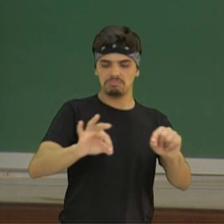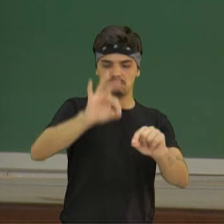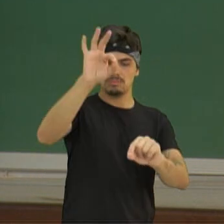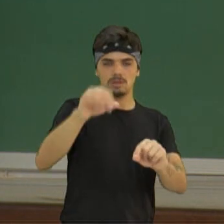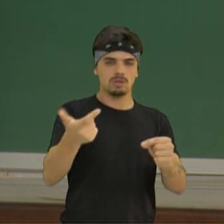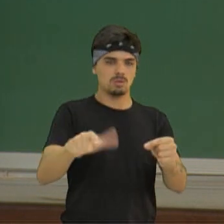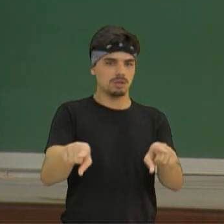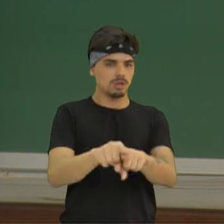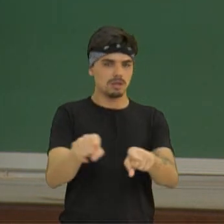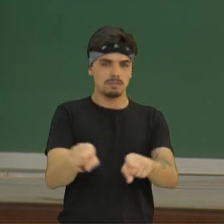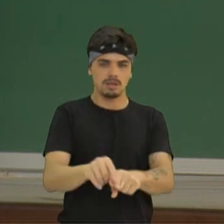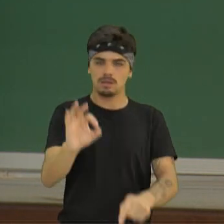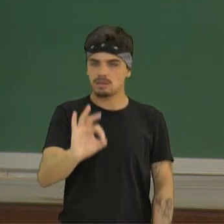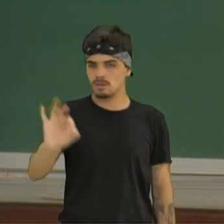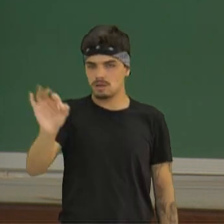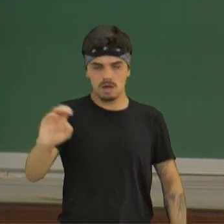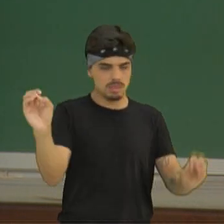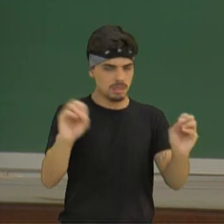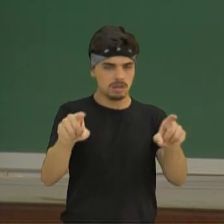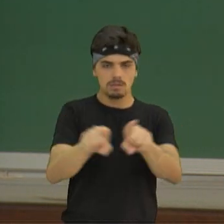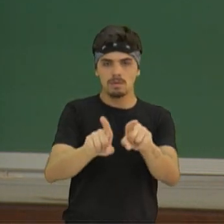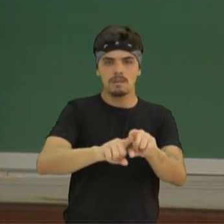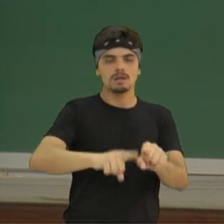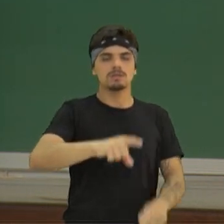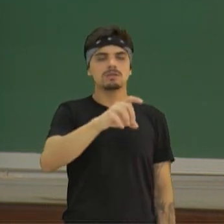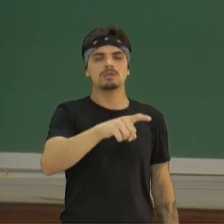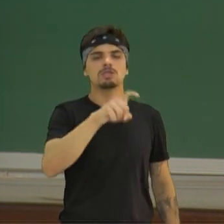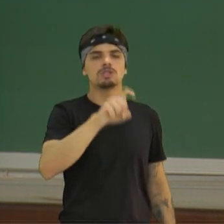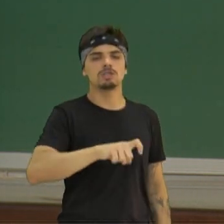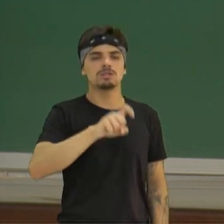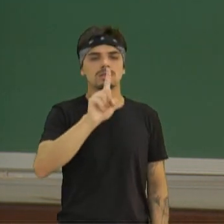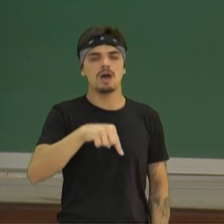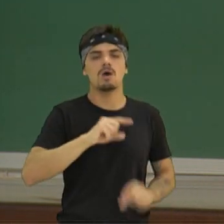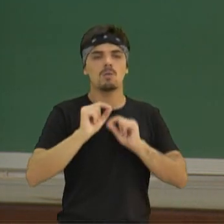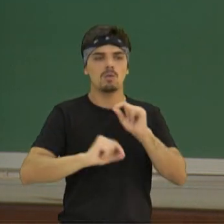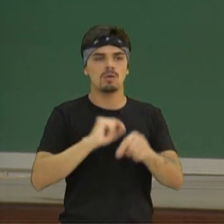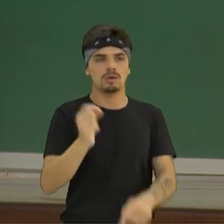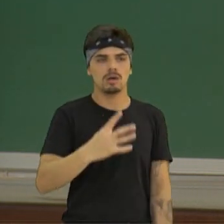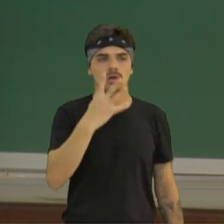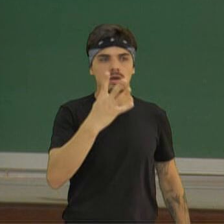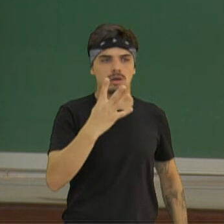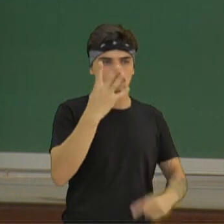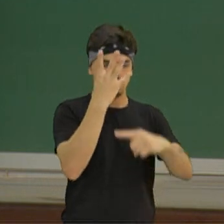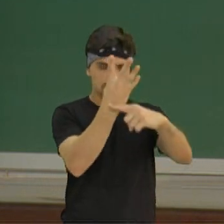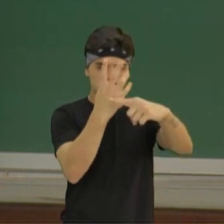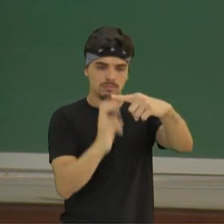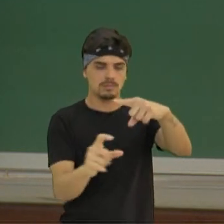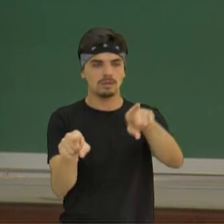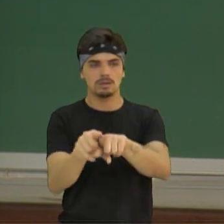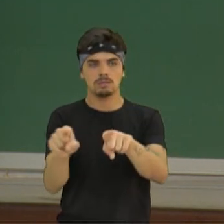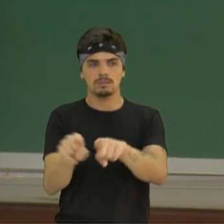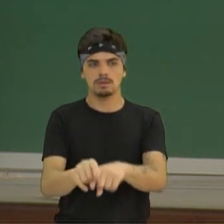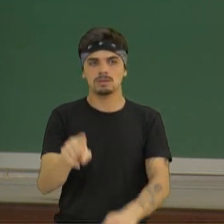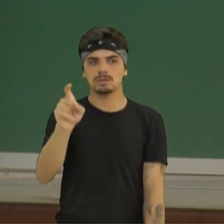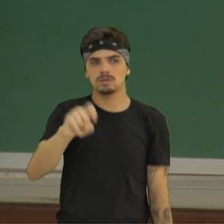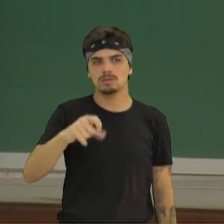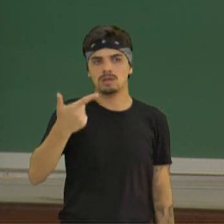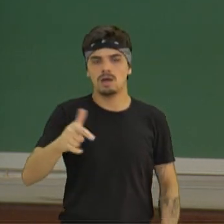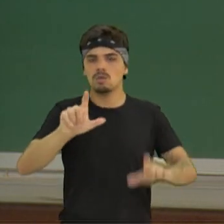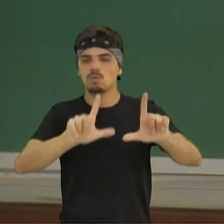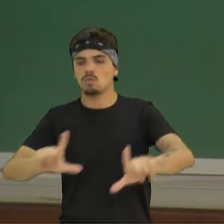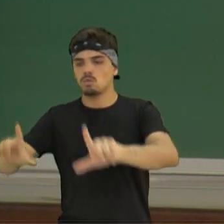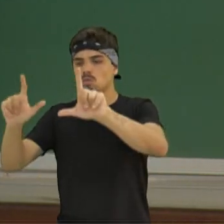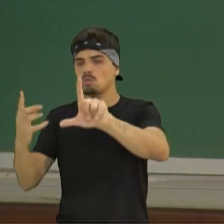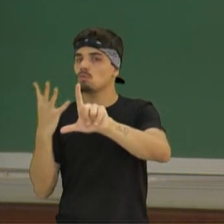radiano ali, nem graus, mas o cosseno de x é 4/5 e x é do quarto quadrante. Porque eu